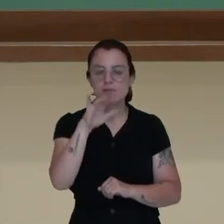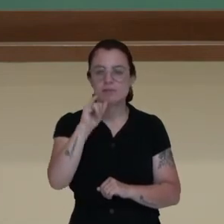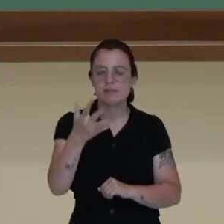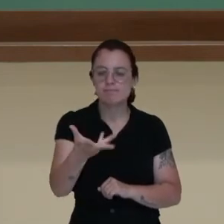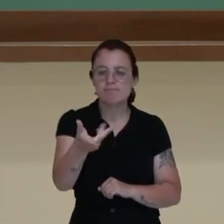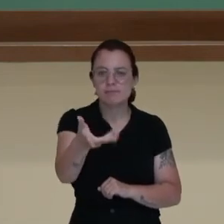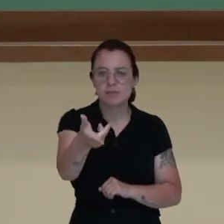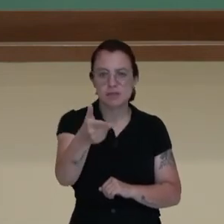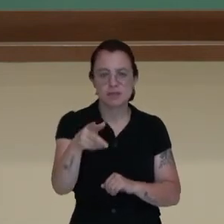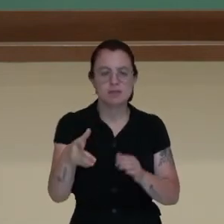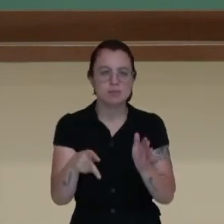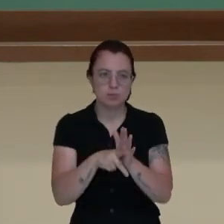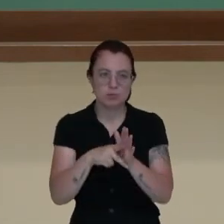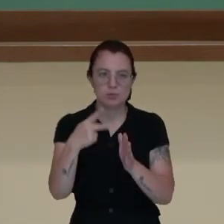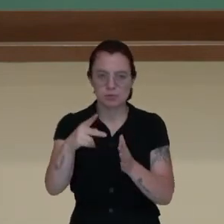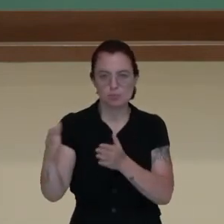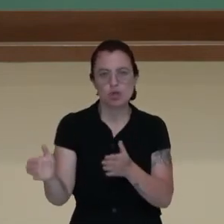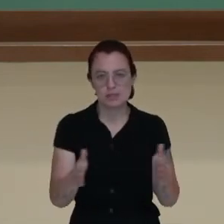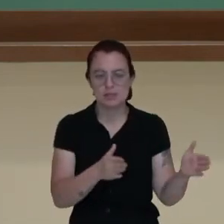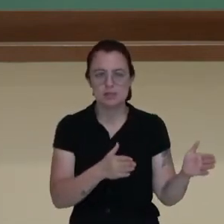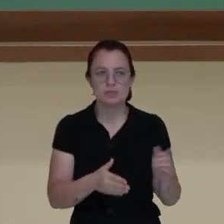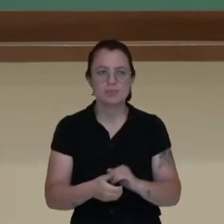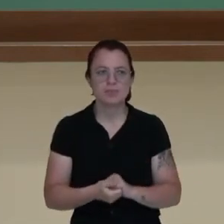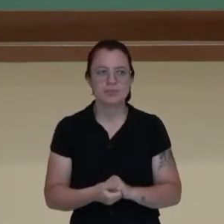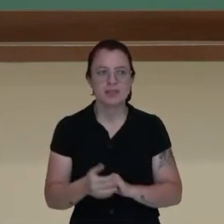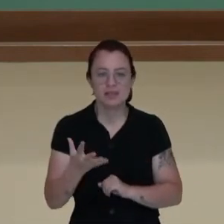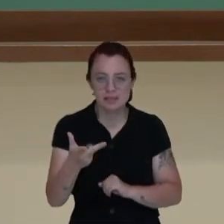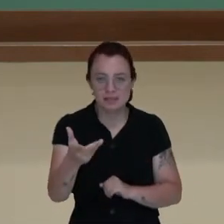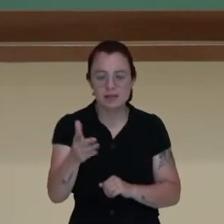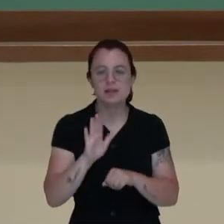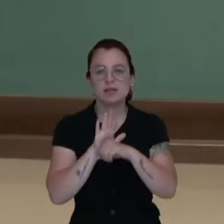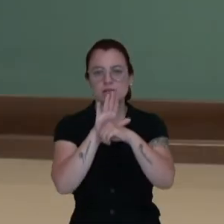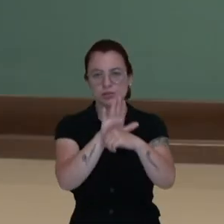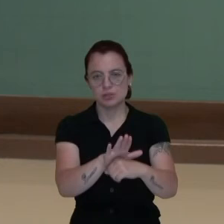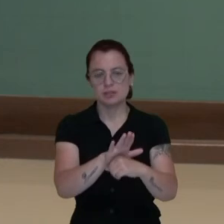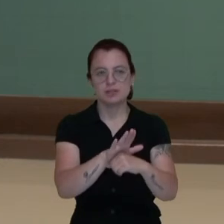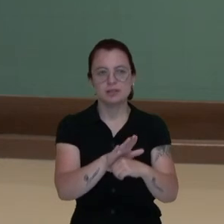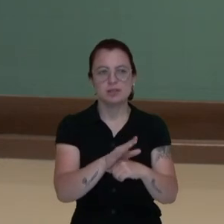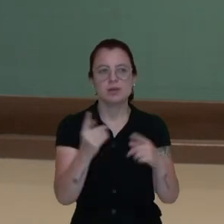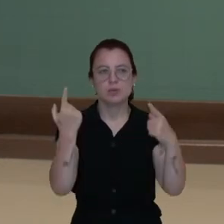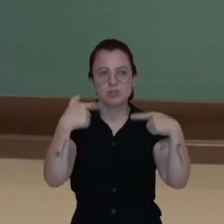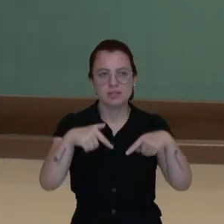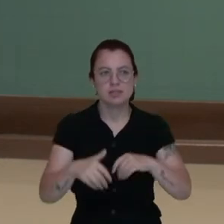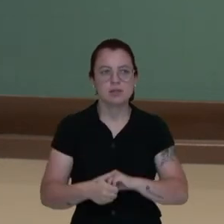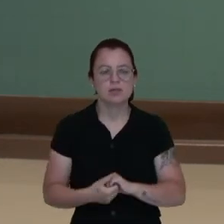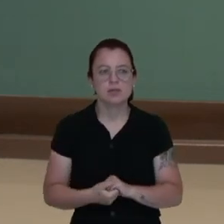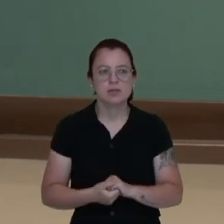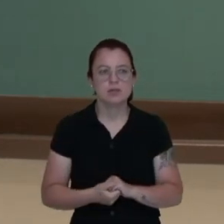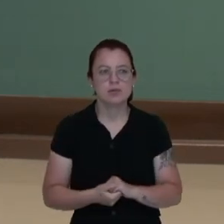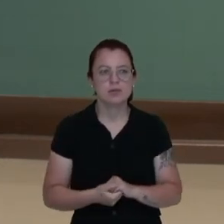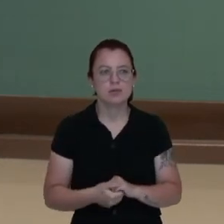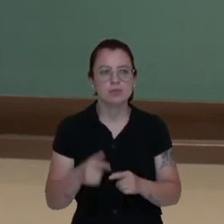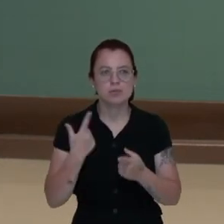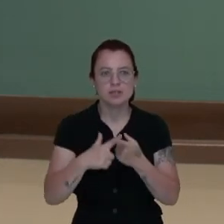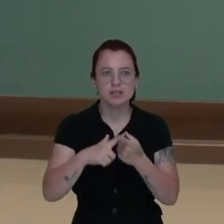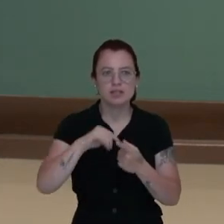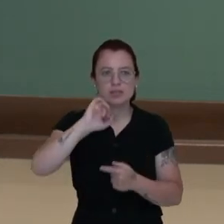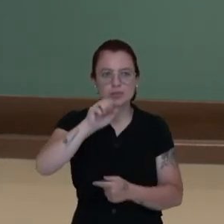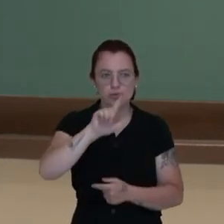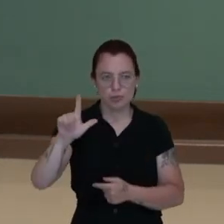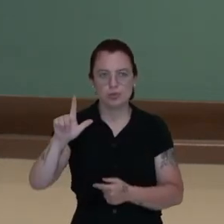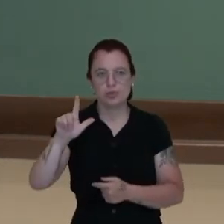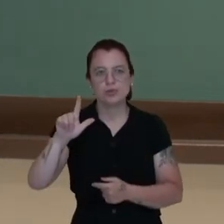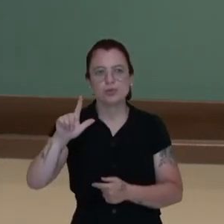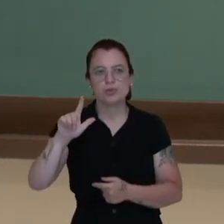acelerar todo esse processo, inclusive vai acelerar e vai ajudar essa oposição, porque em julho de